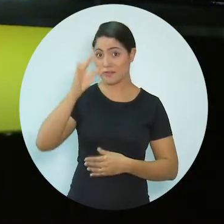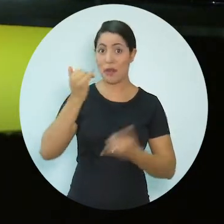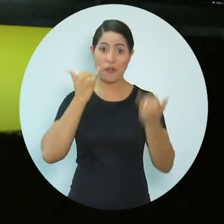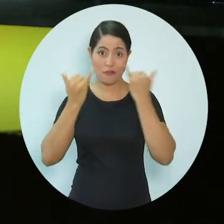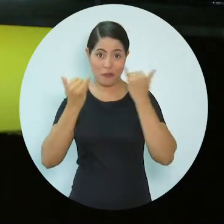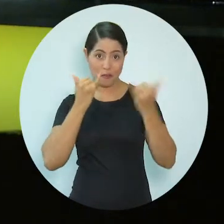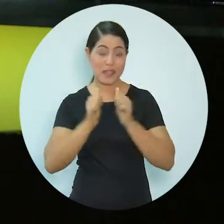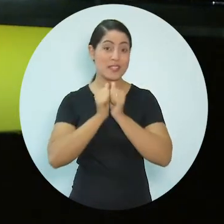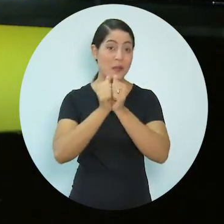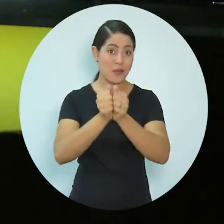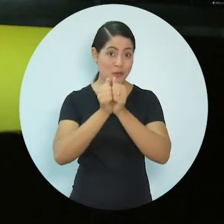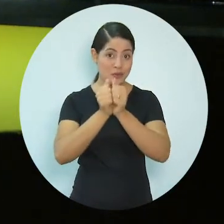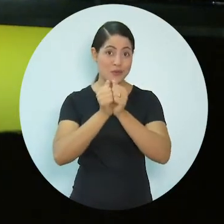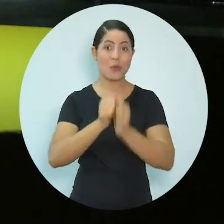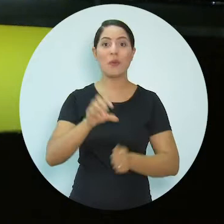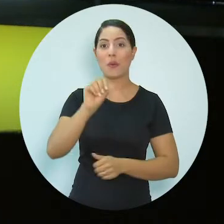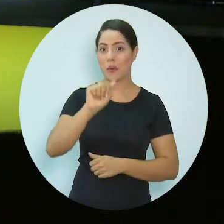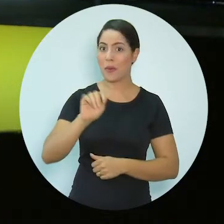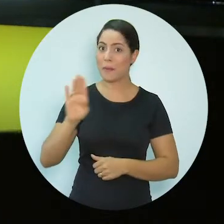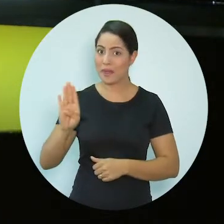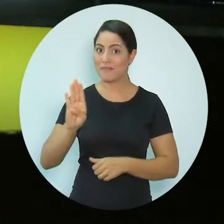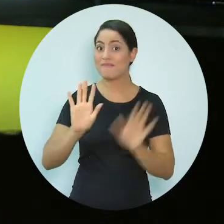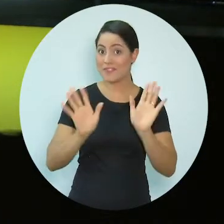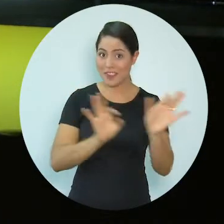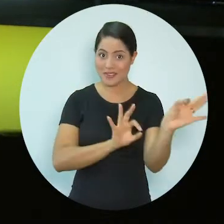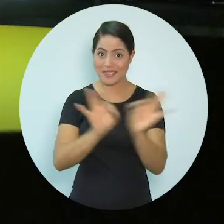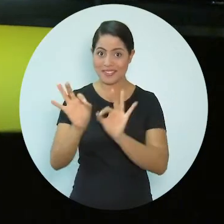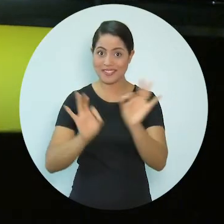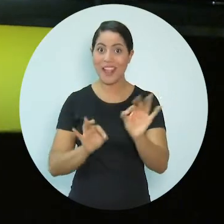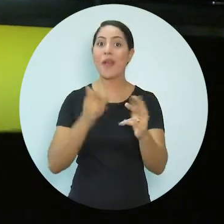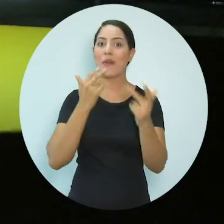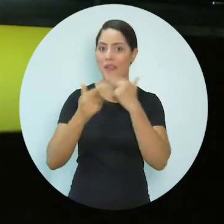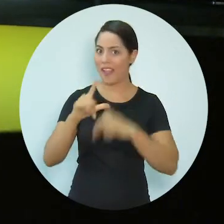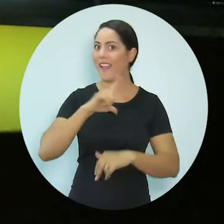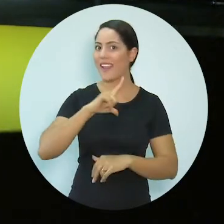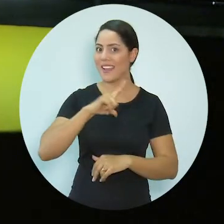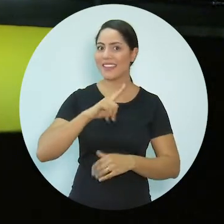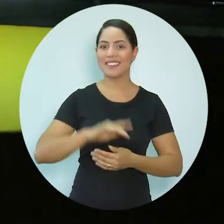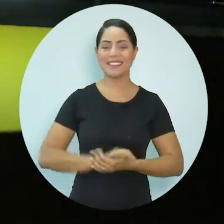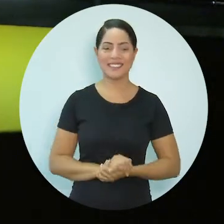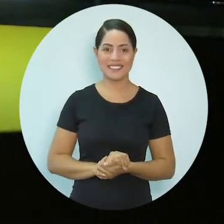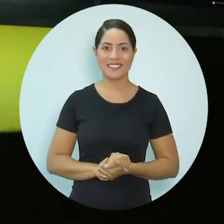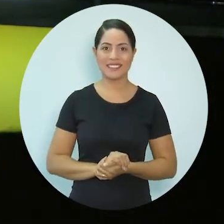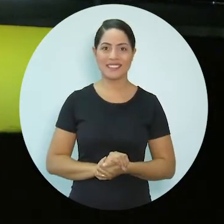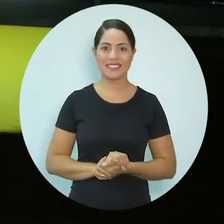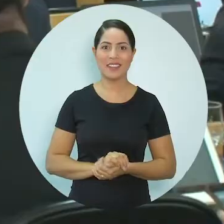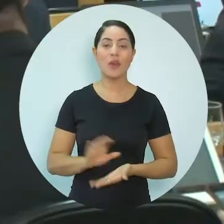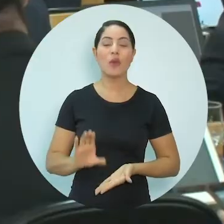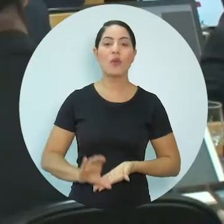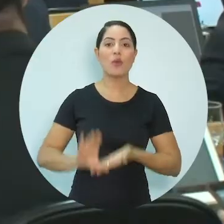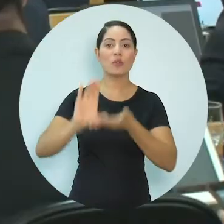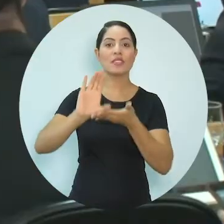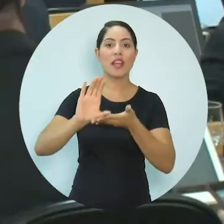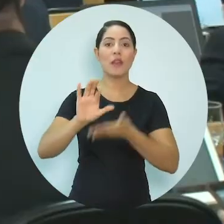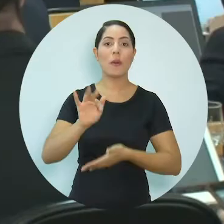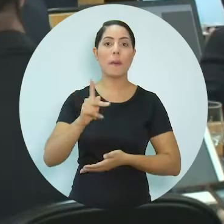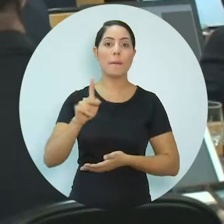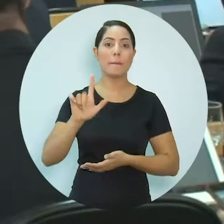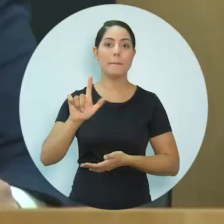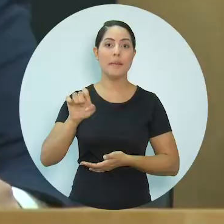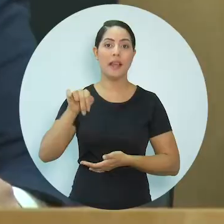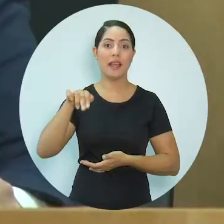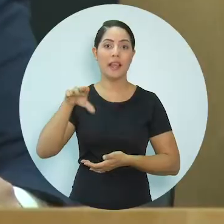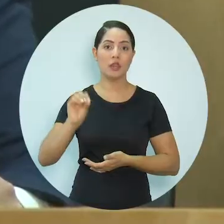principais informações da Ordem dos Advogados do Brasil. Está preparado? Tem muita notícia chegando. Conselho Pleno